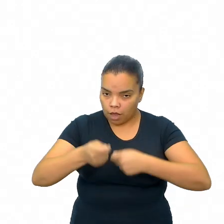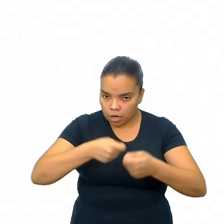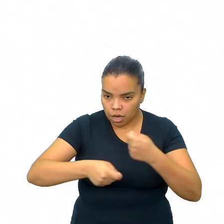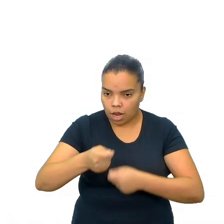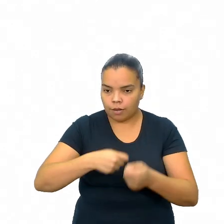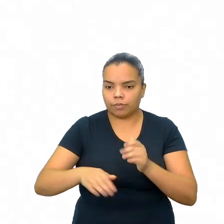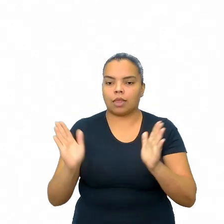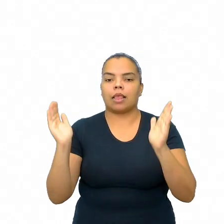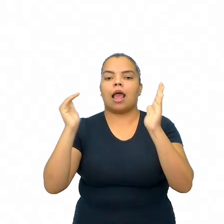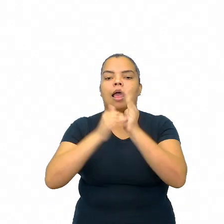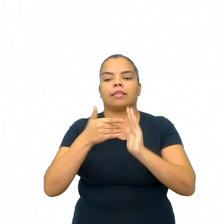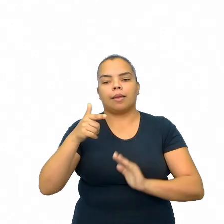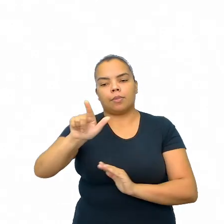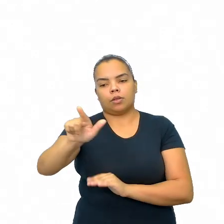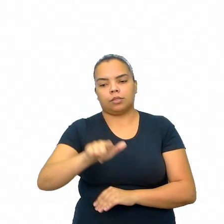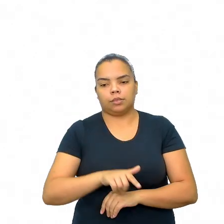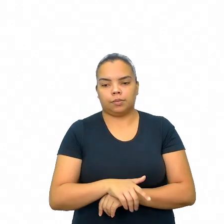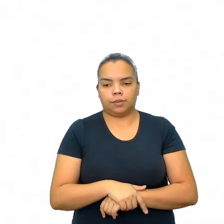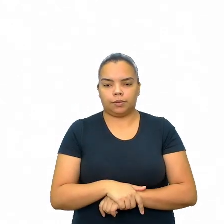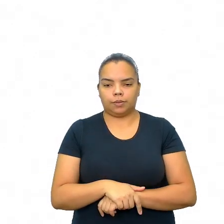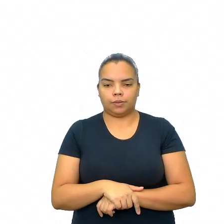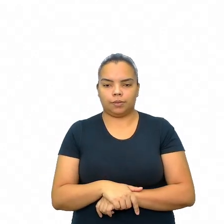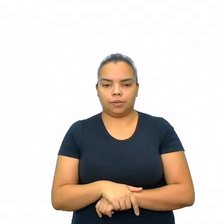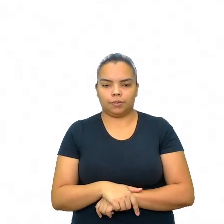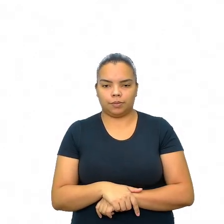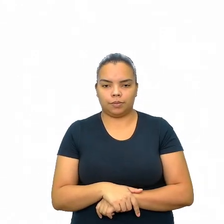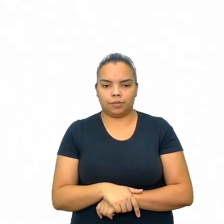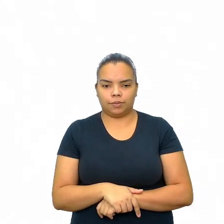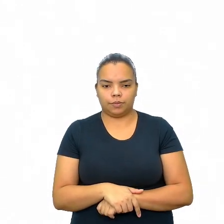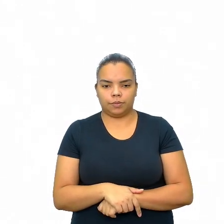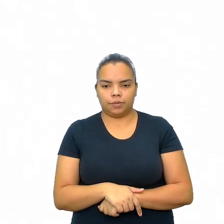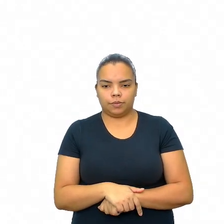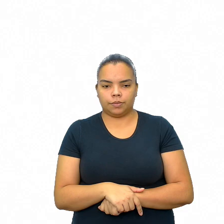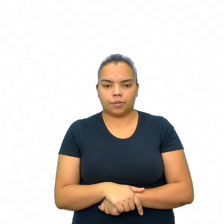até a próxima. Vou descompartilhar a